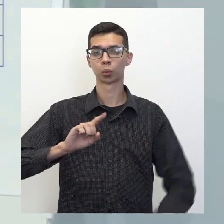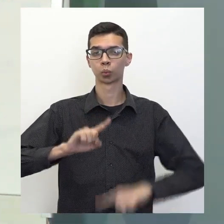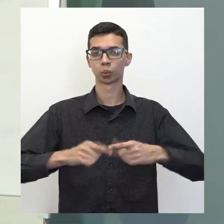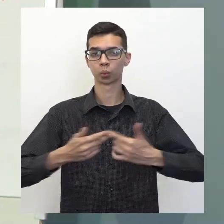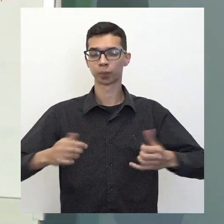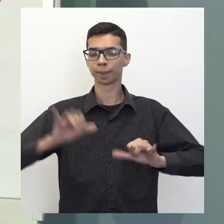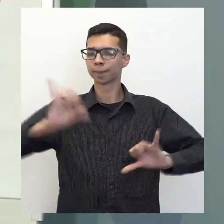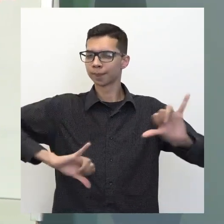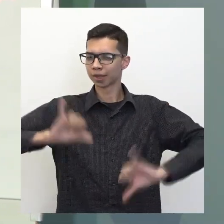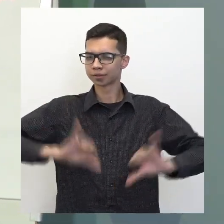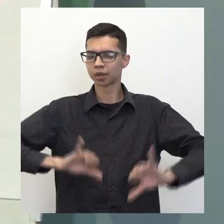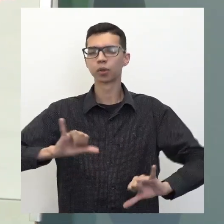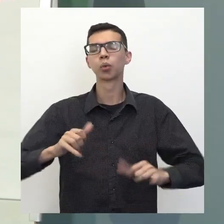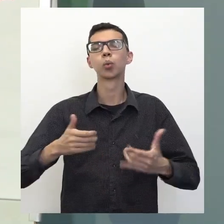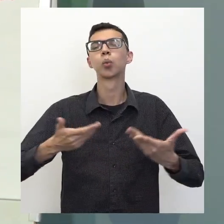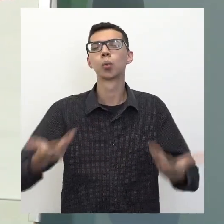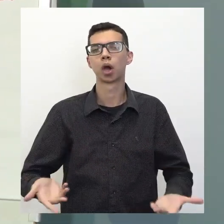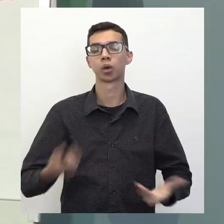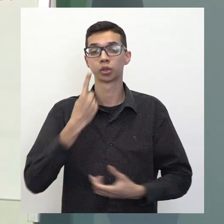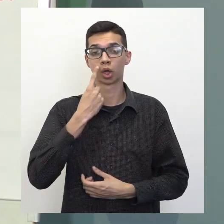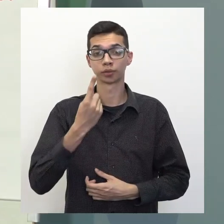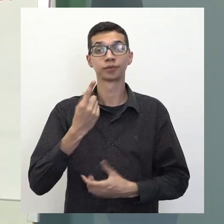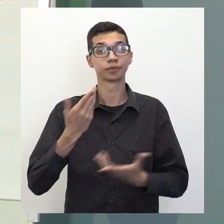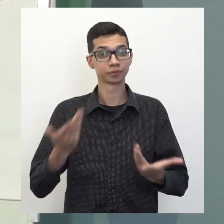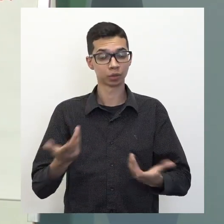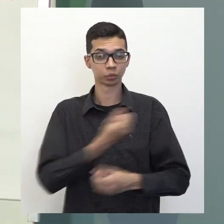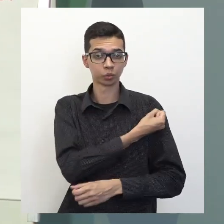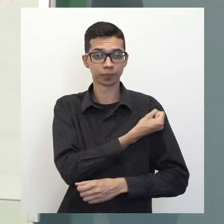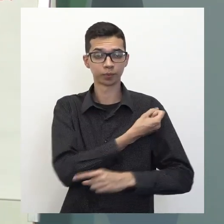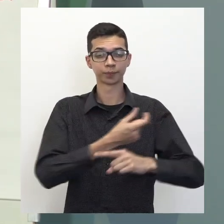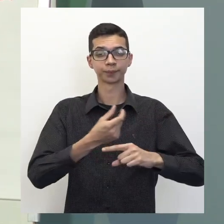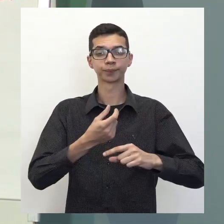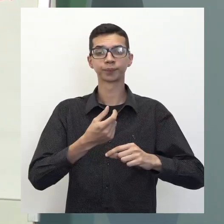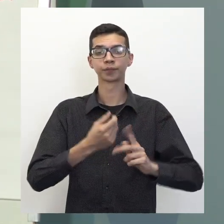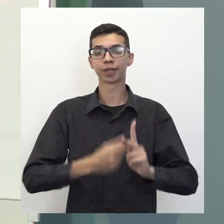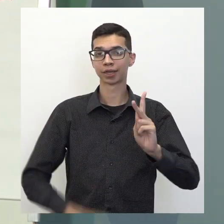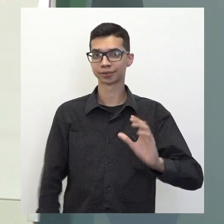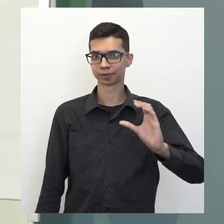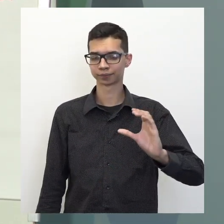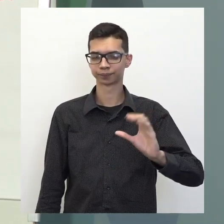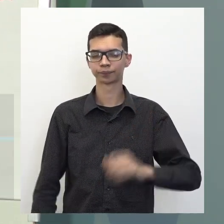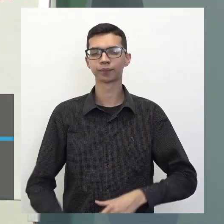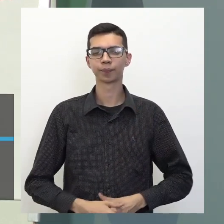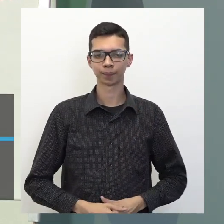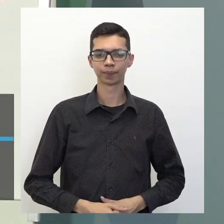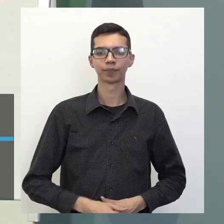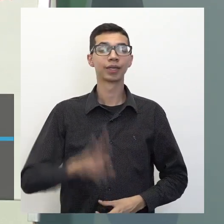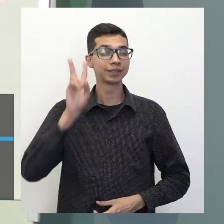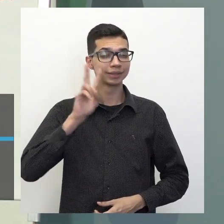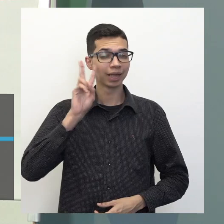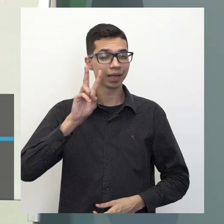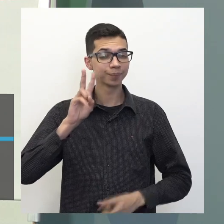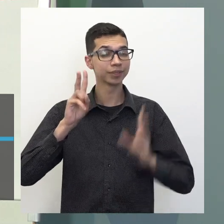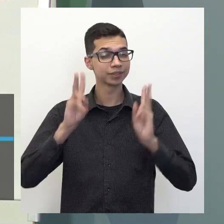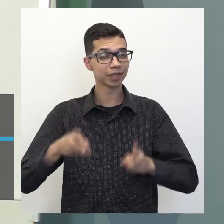constantes. Lembrando que, para ter maior número desse daqui, né? Se eu tenho maior desse aqui, eu tenho que ter menor esse aqui, porque